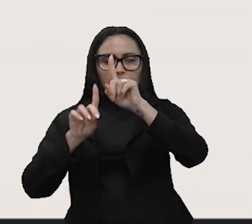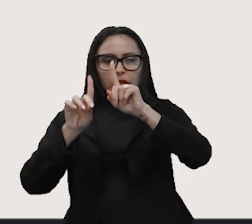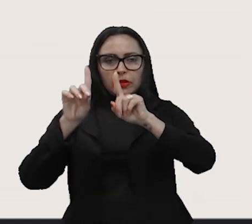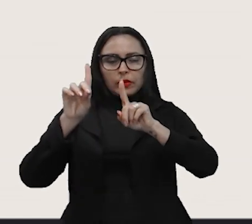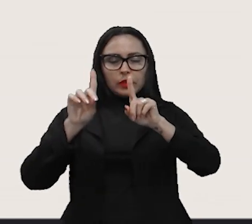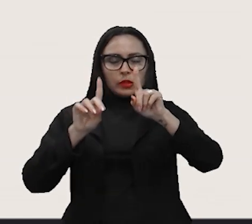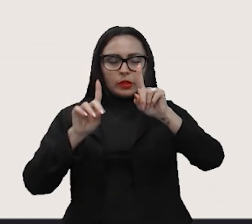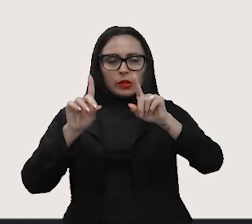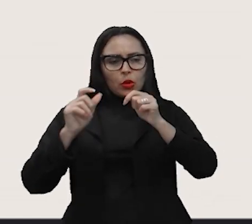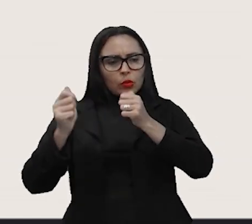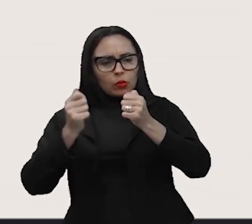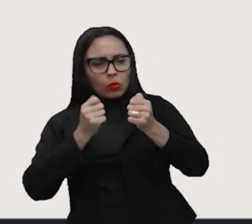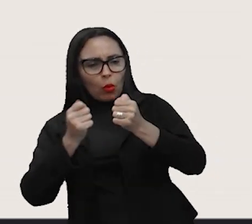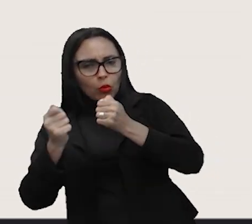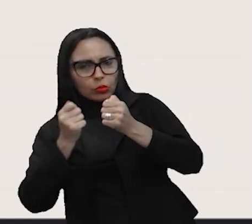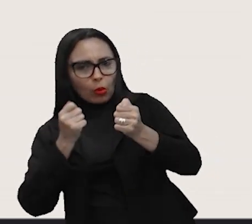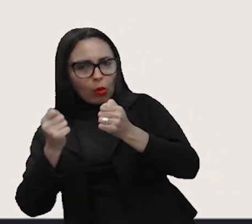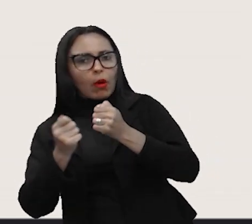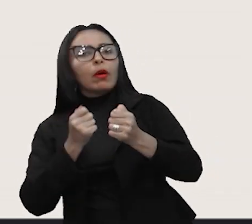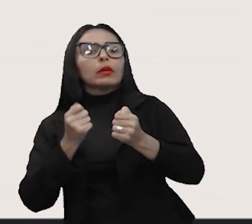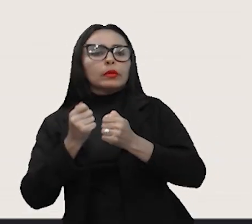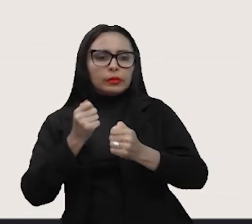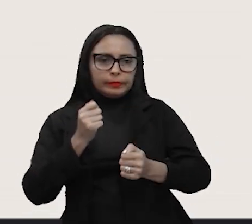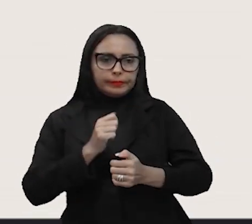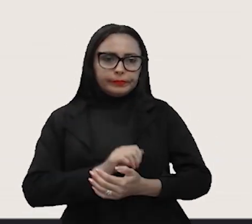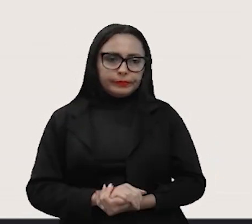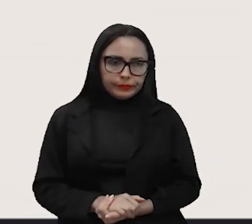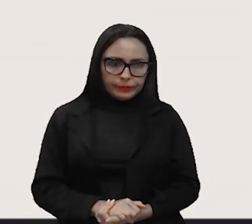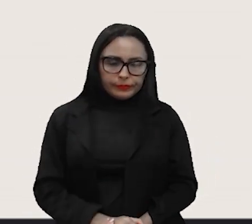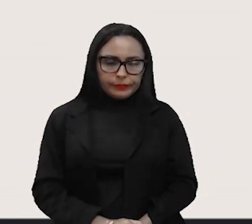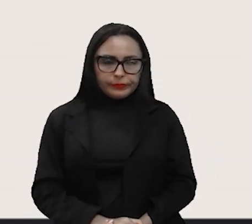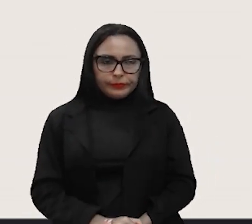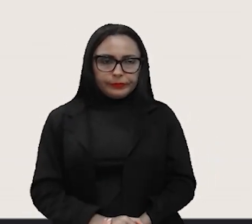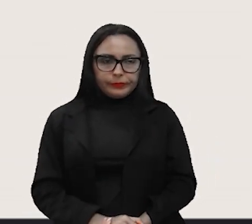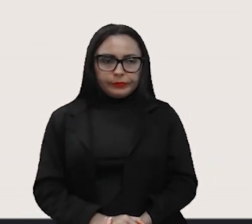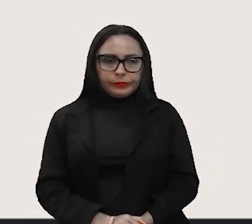O controle do nível de cálcio no corpo.